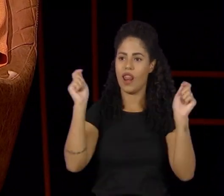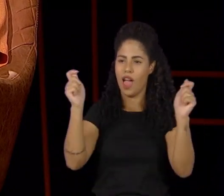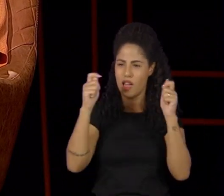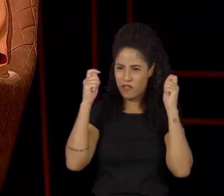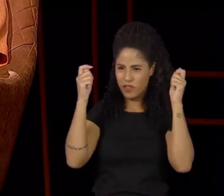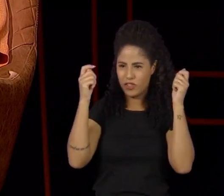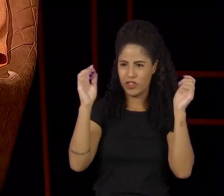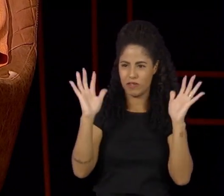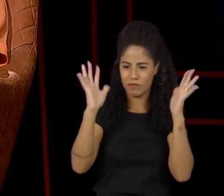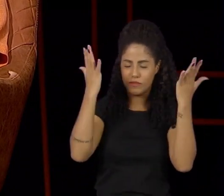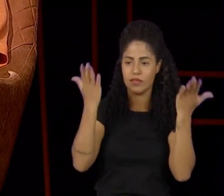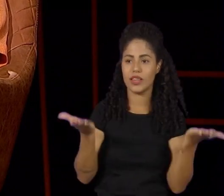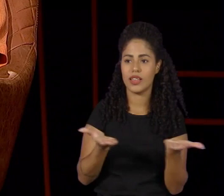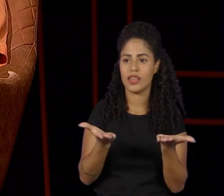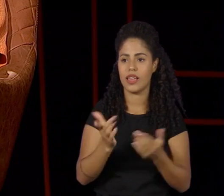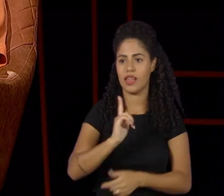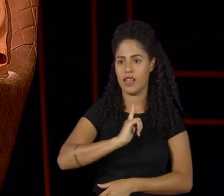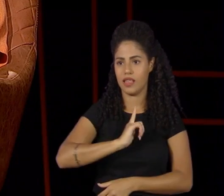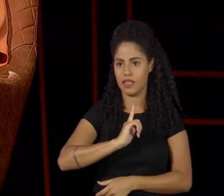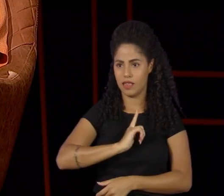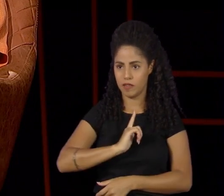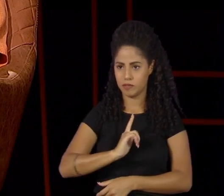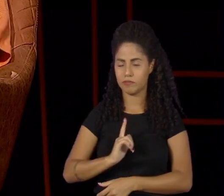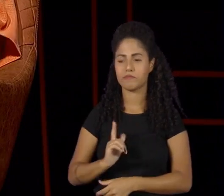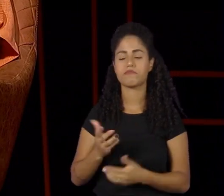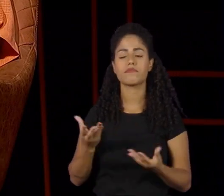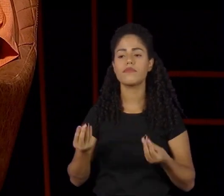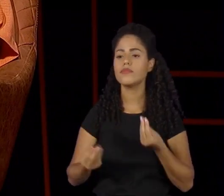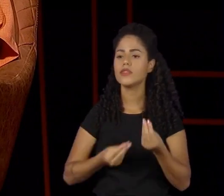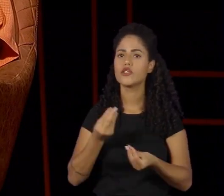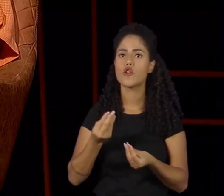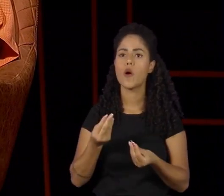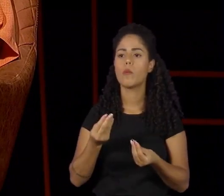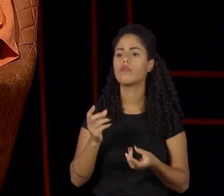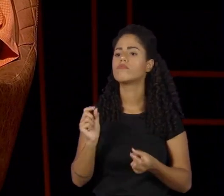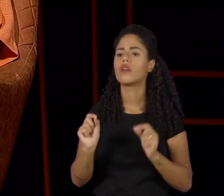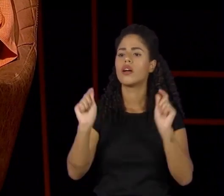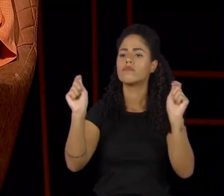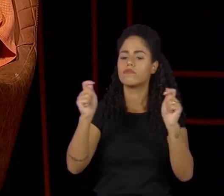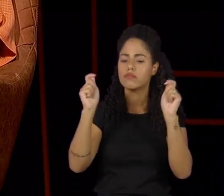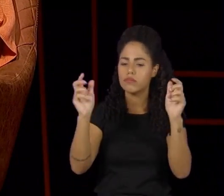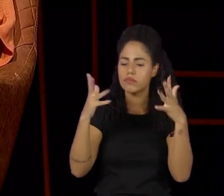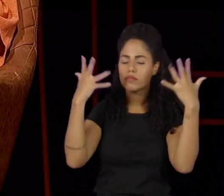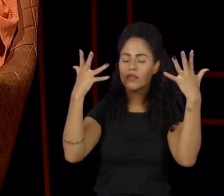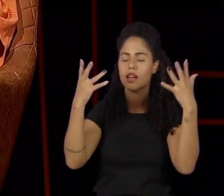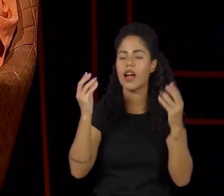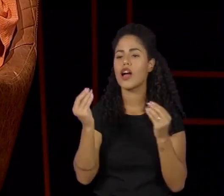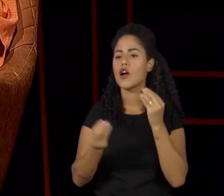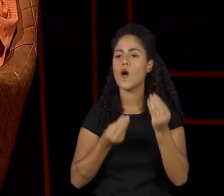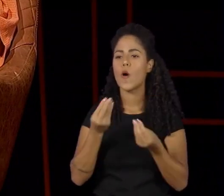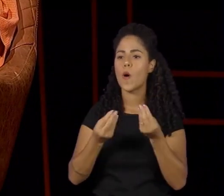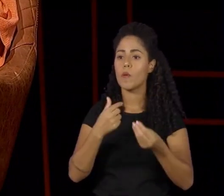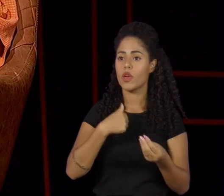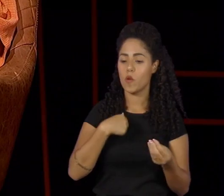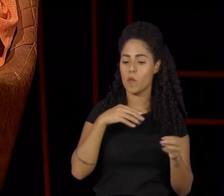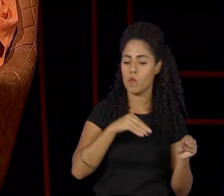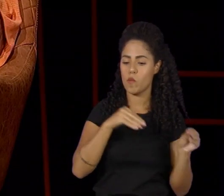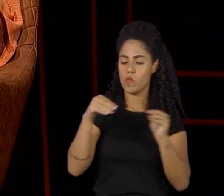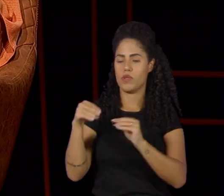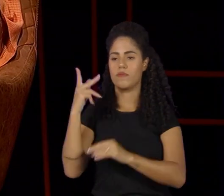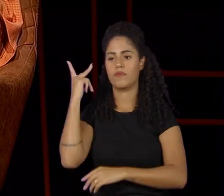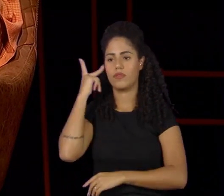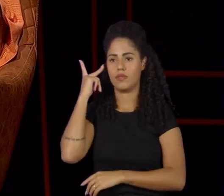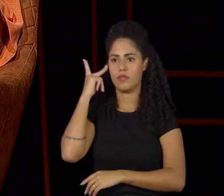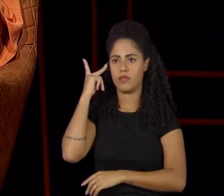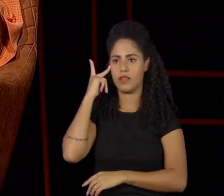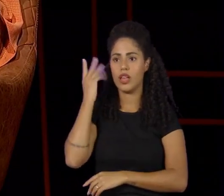Pascoal, Carlos Magno, e acabado o festival, eu vim para São Paulo, porque eu